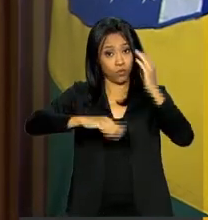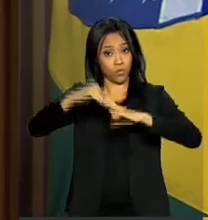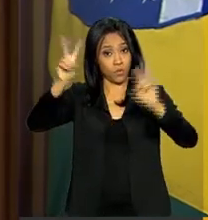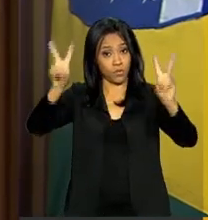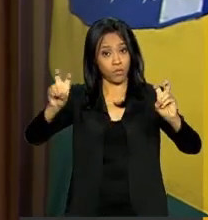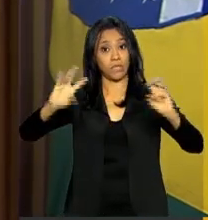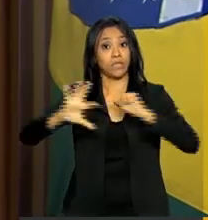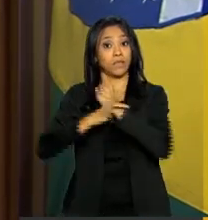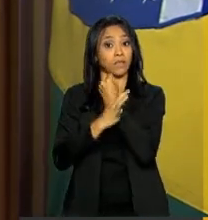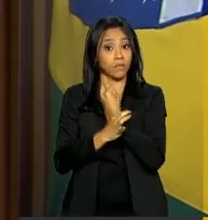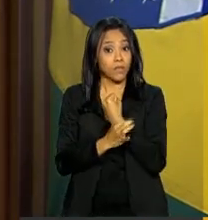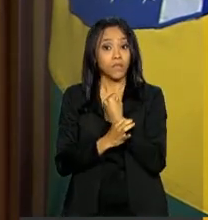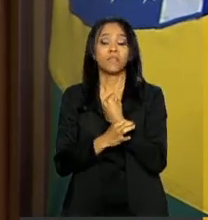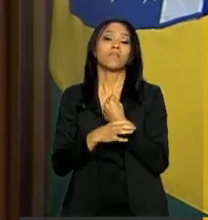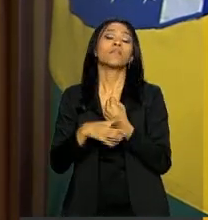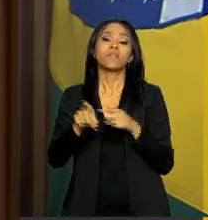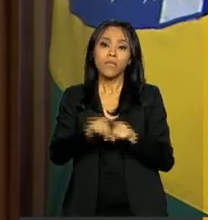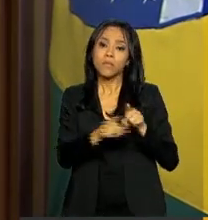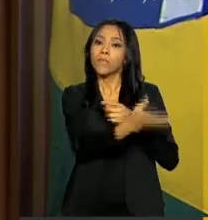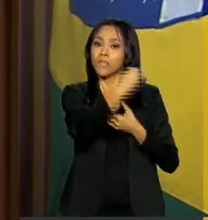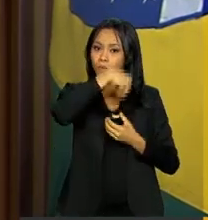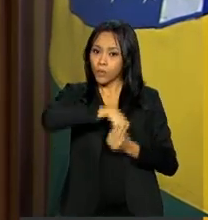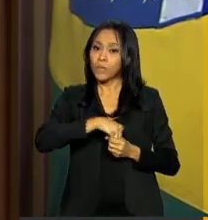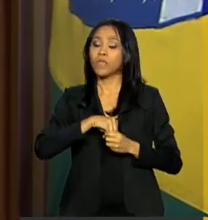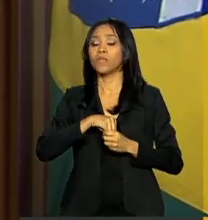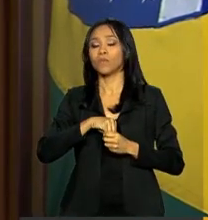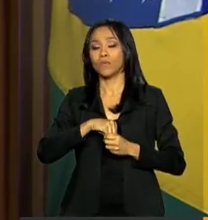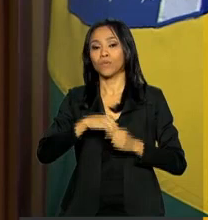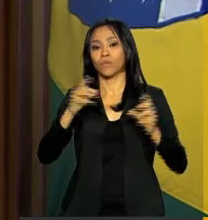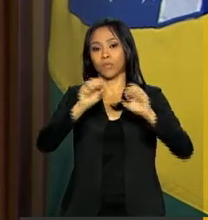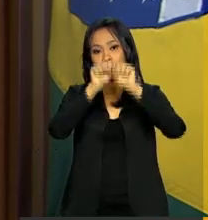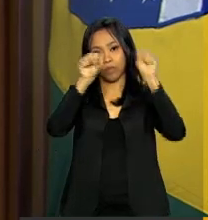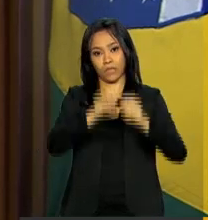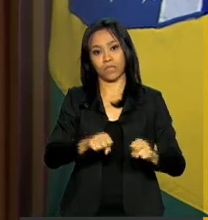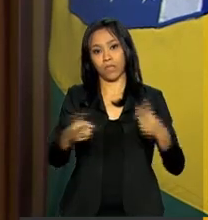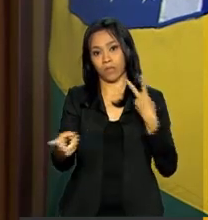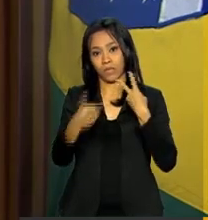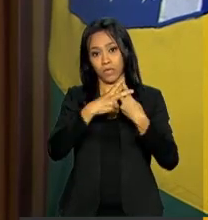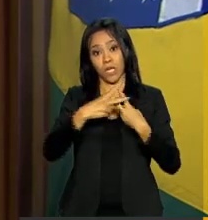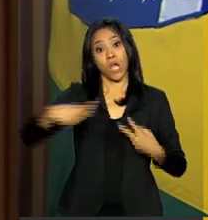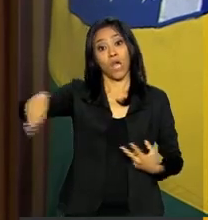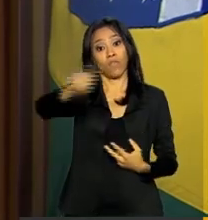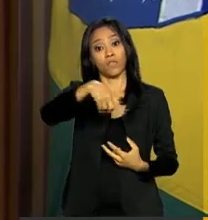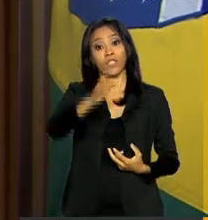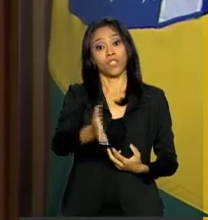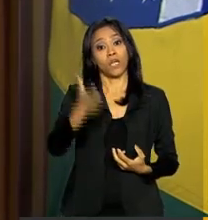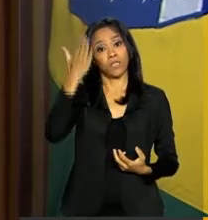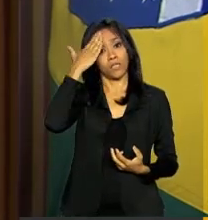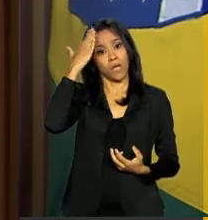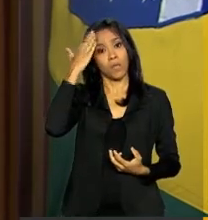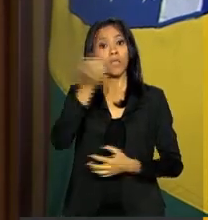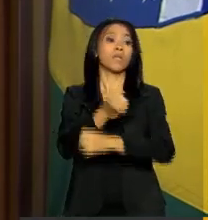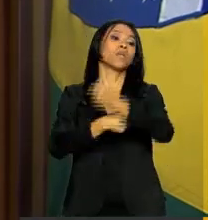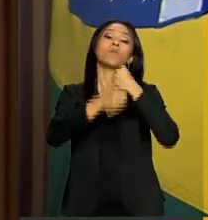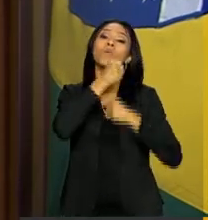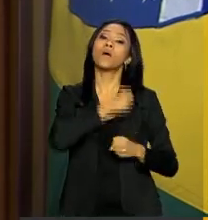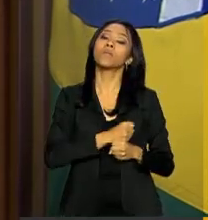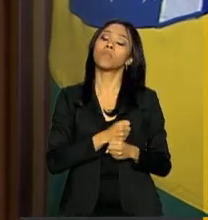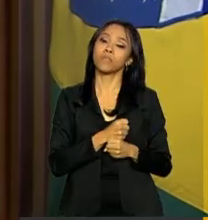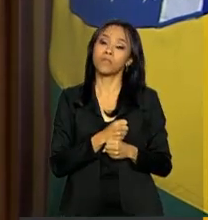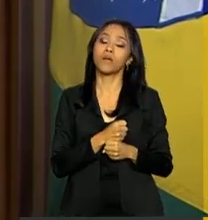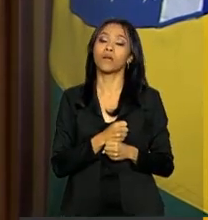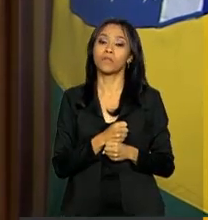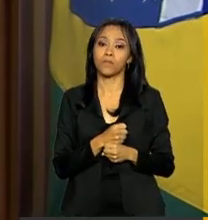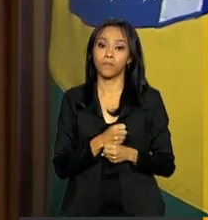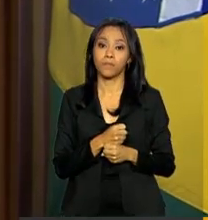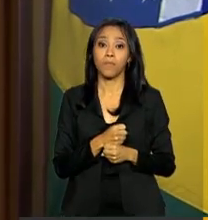o sistema penitenciário os senhores sabem que no ano no ano passado antes do ano